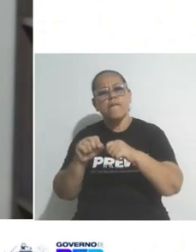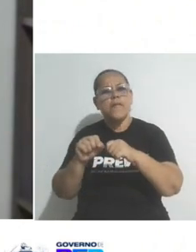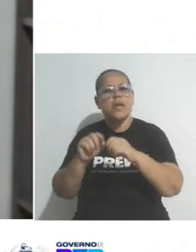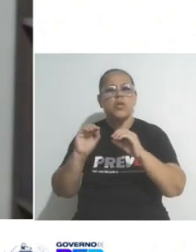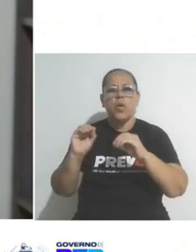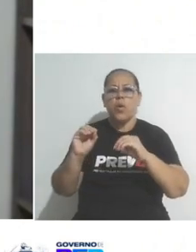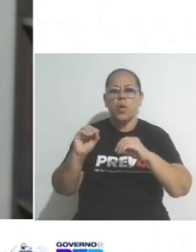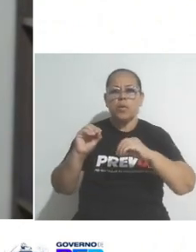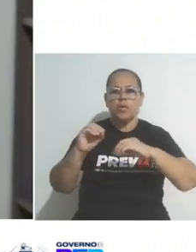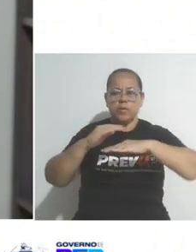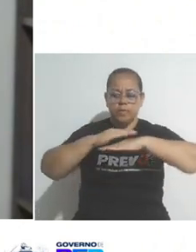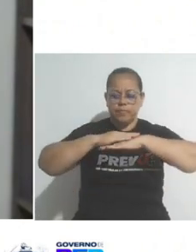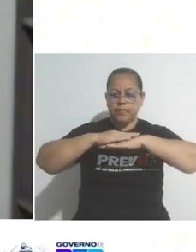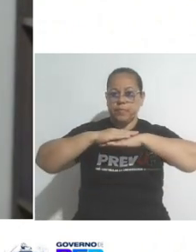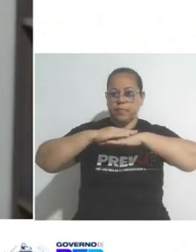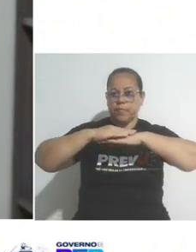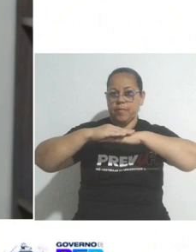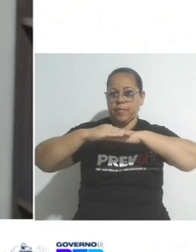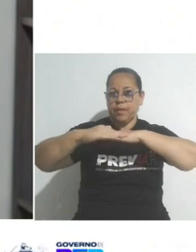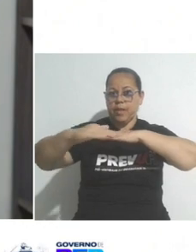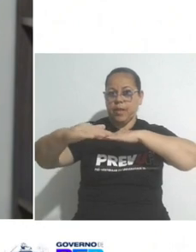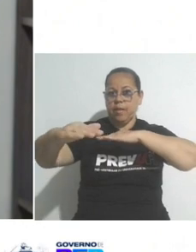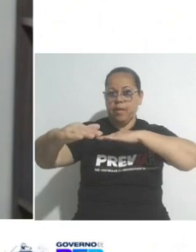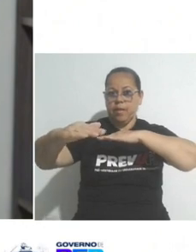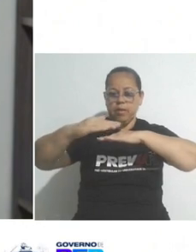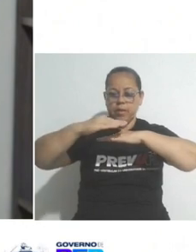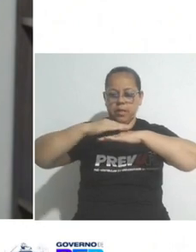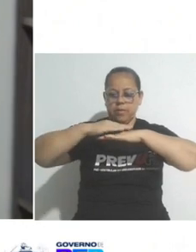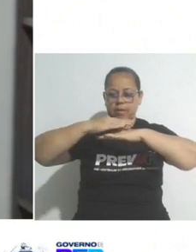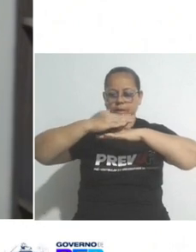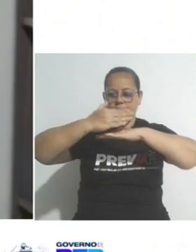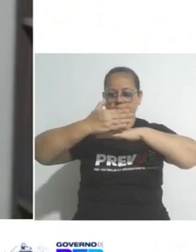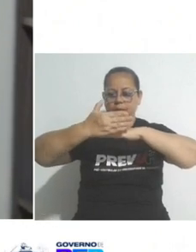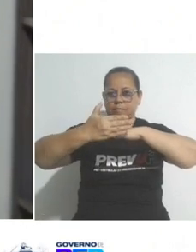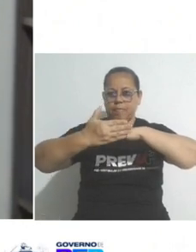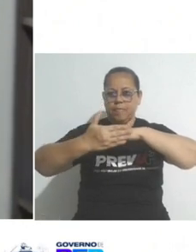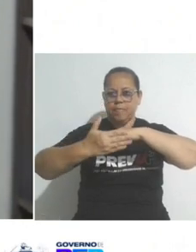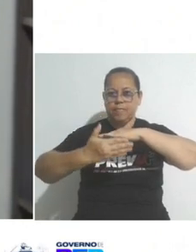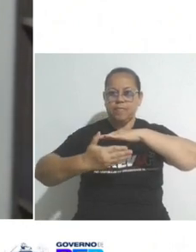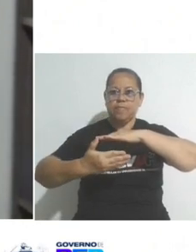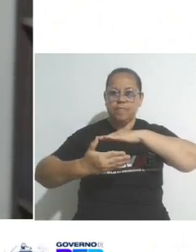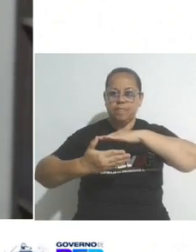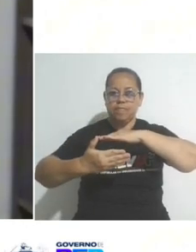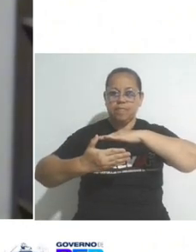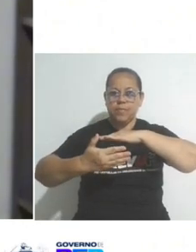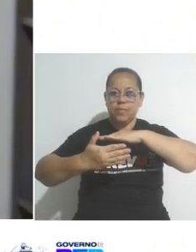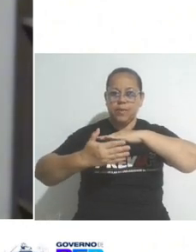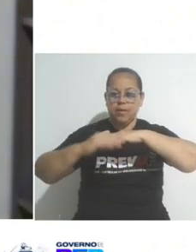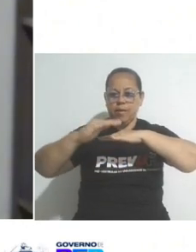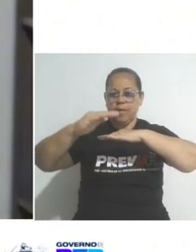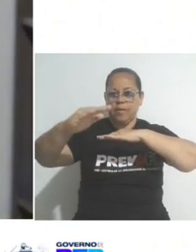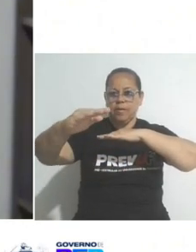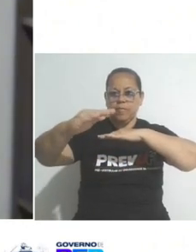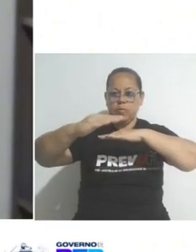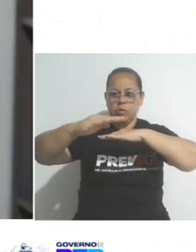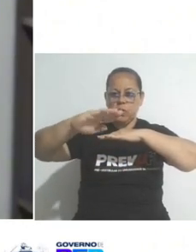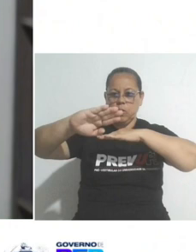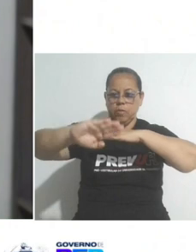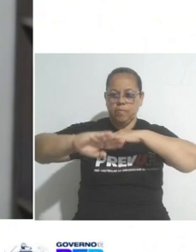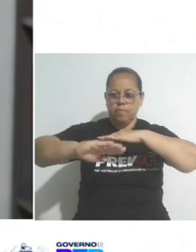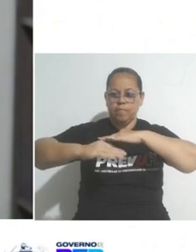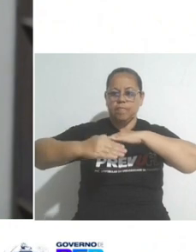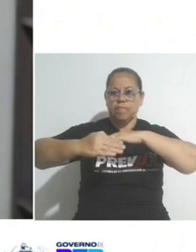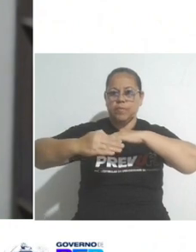borda de grandes bacias sedimentares pelo abatimento pelo afundamento do centro da bacia